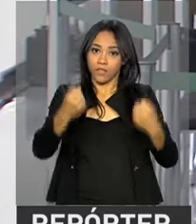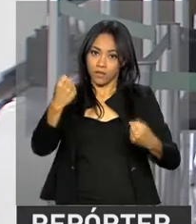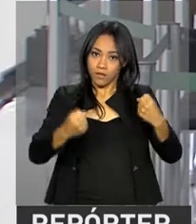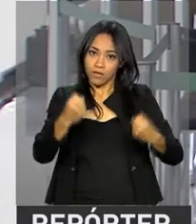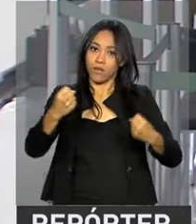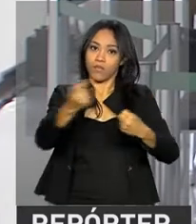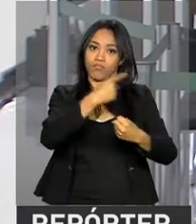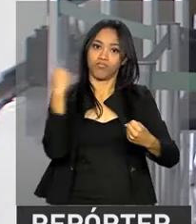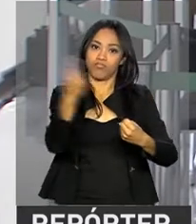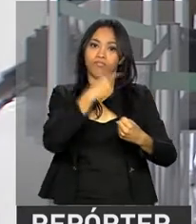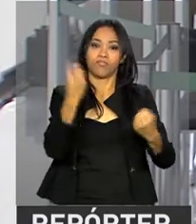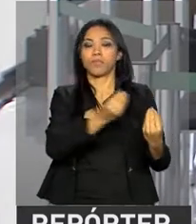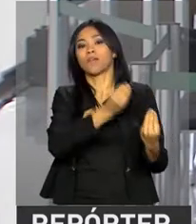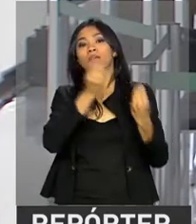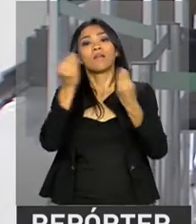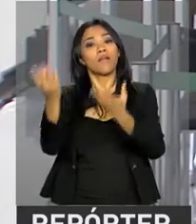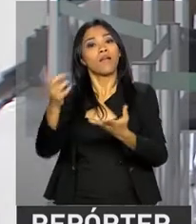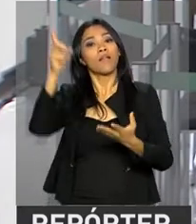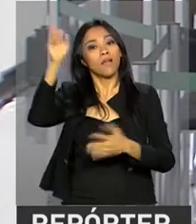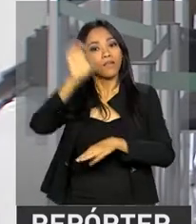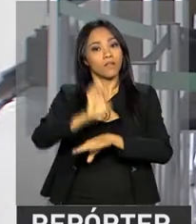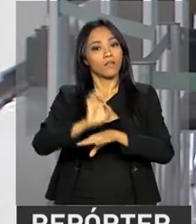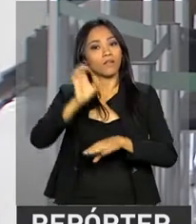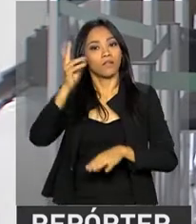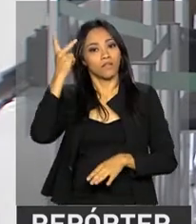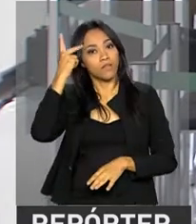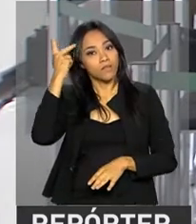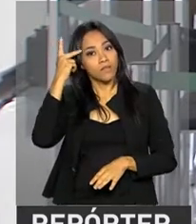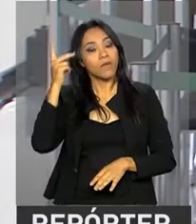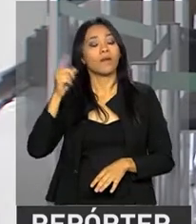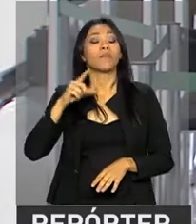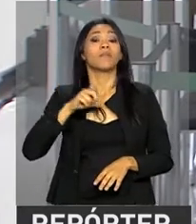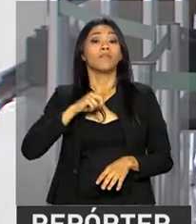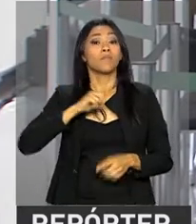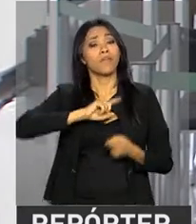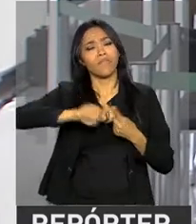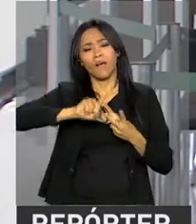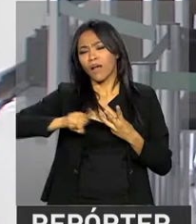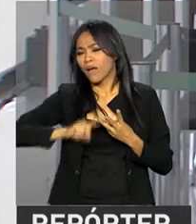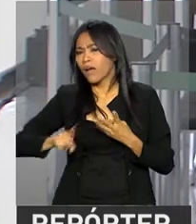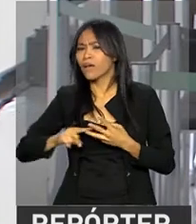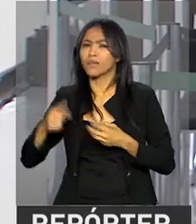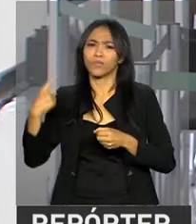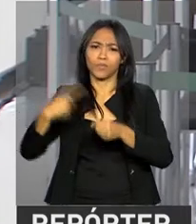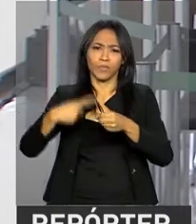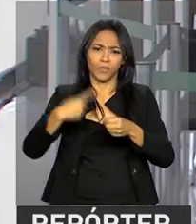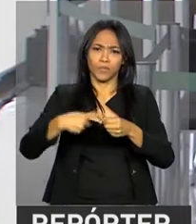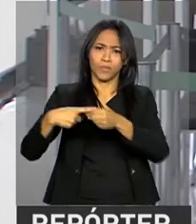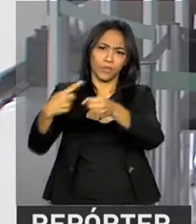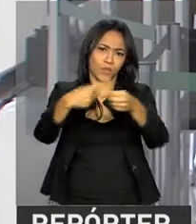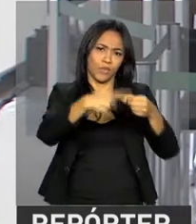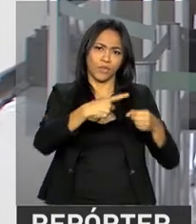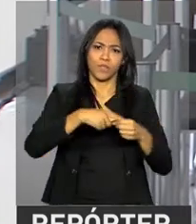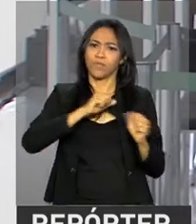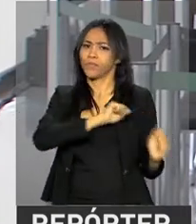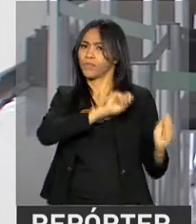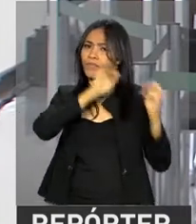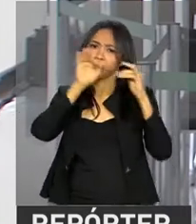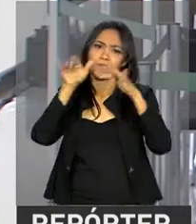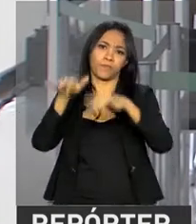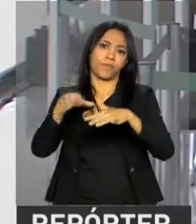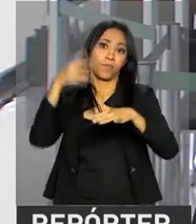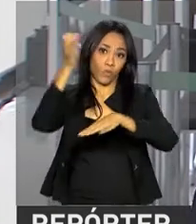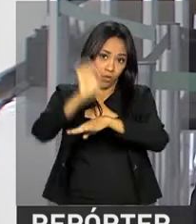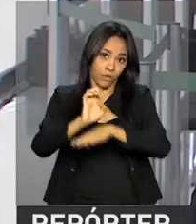da tarde com a participação do presidente michel temer mas diversos municípios então vão ser beneficiados na escala agora